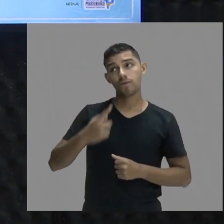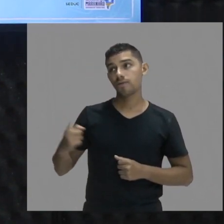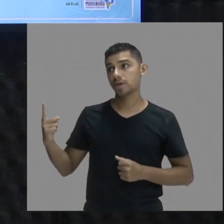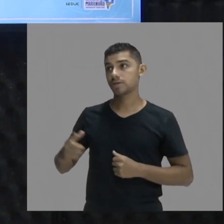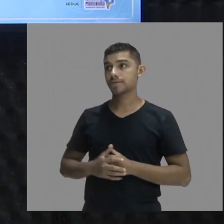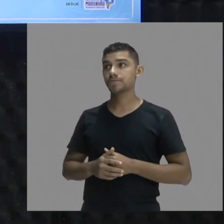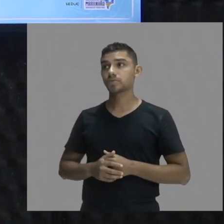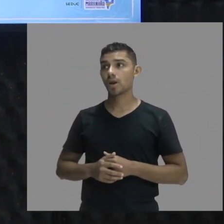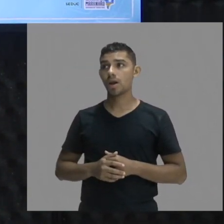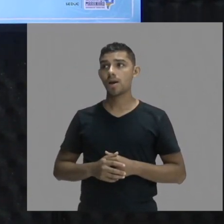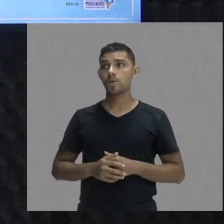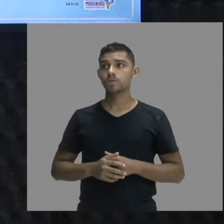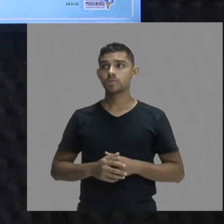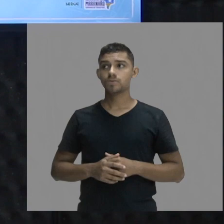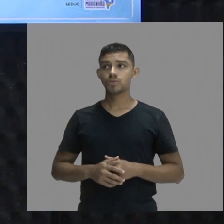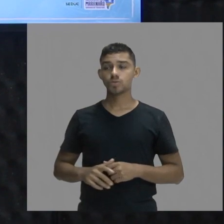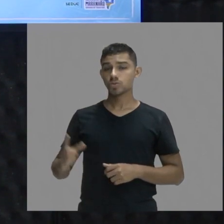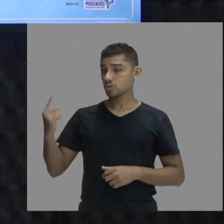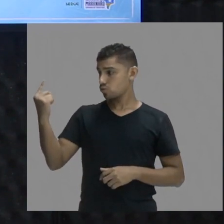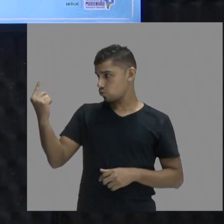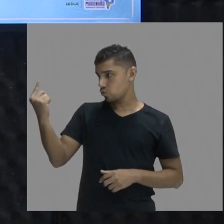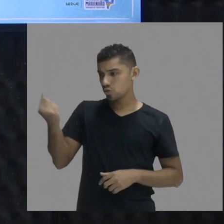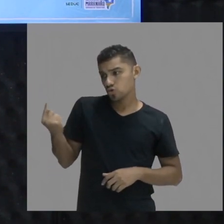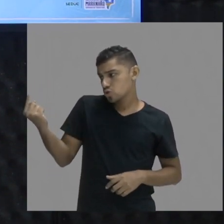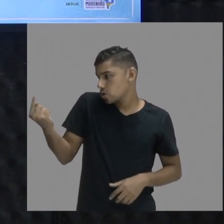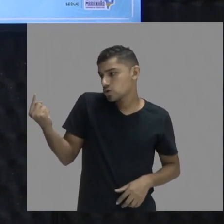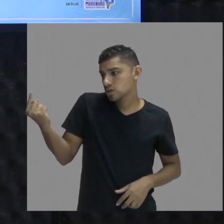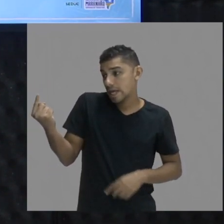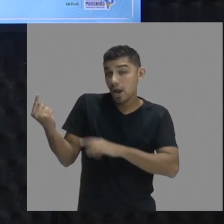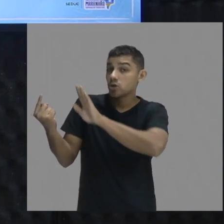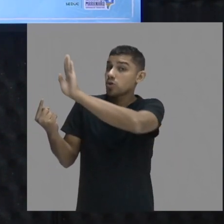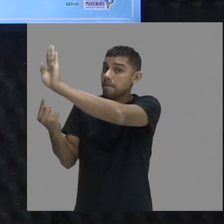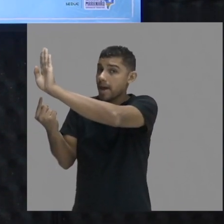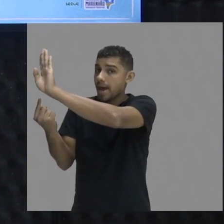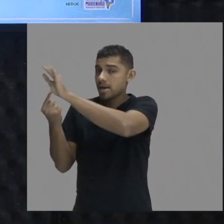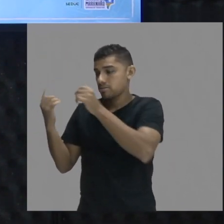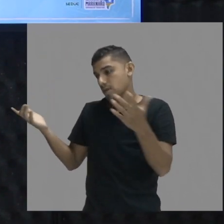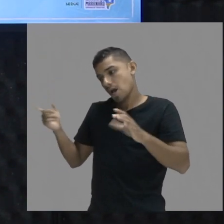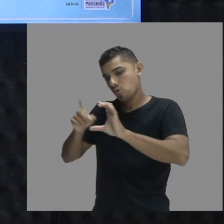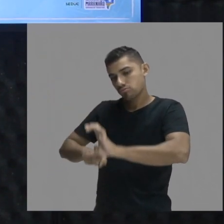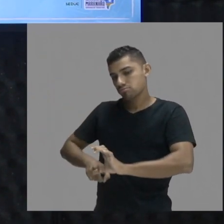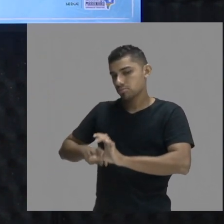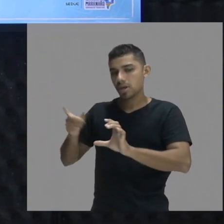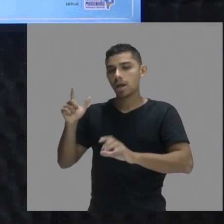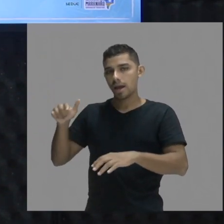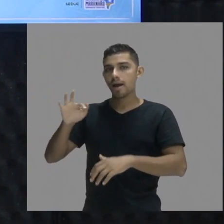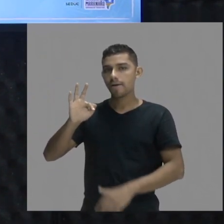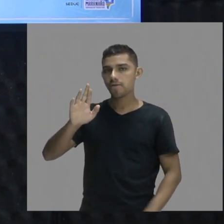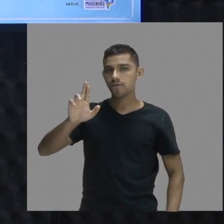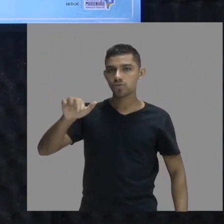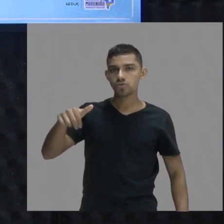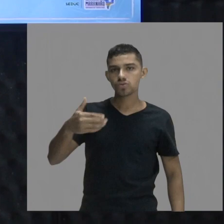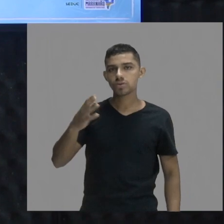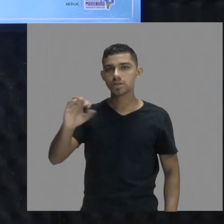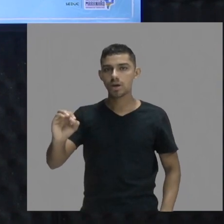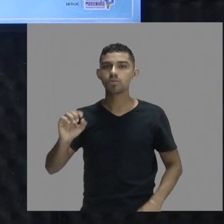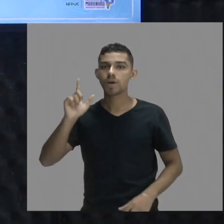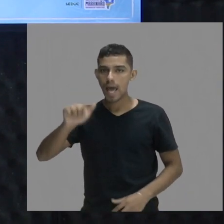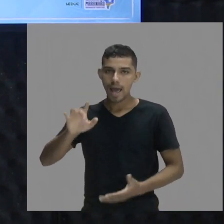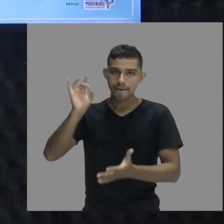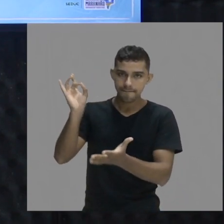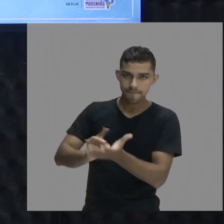de o A1 não estar associado a ninguém não impede que essa relação seja função. Então, isso aqui é uma função,